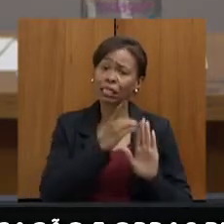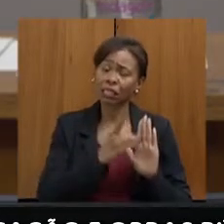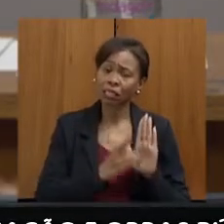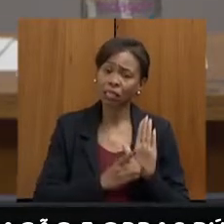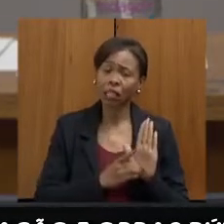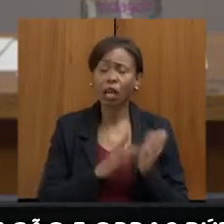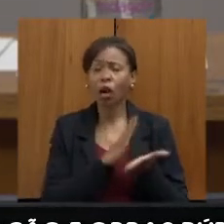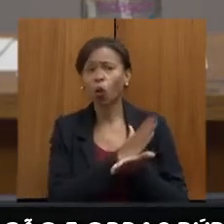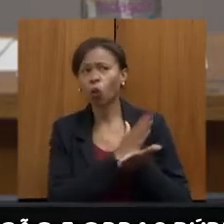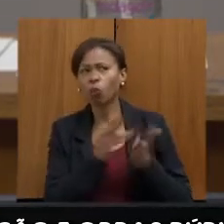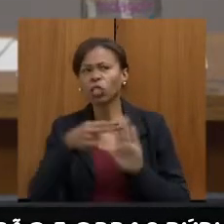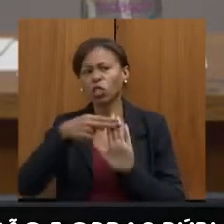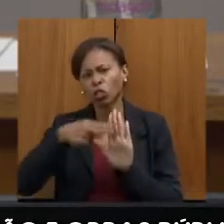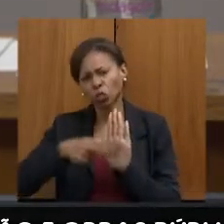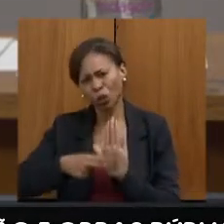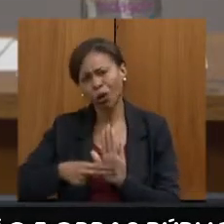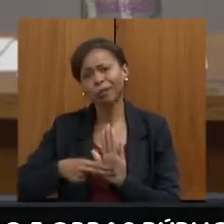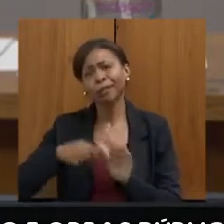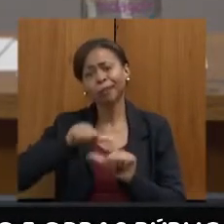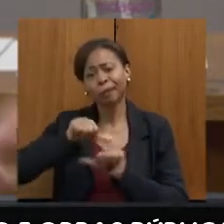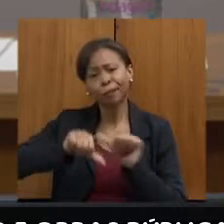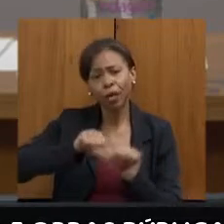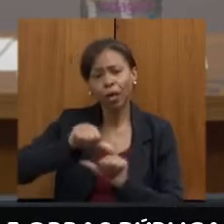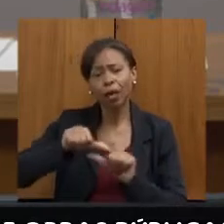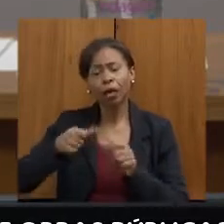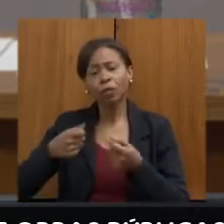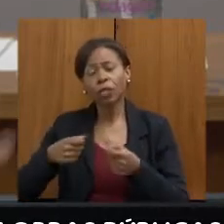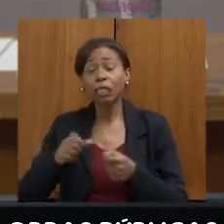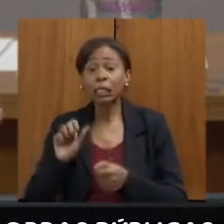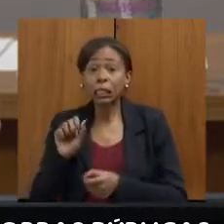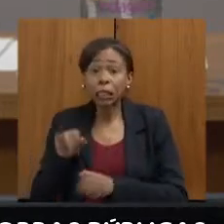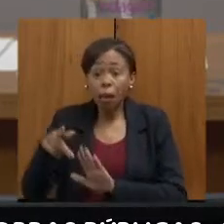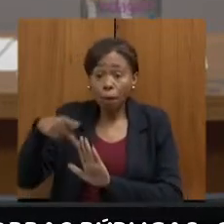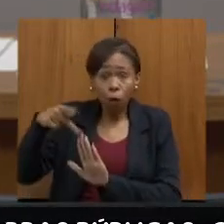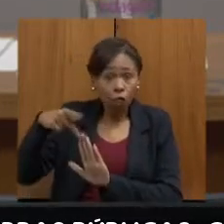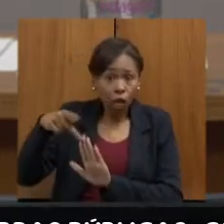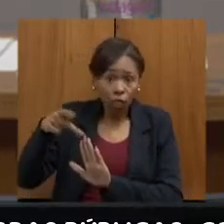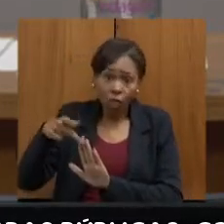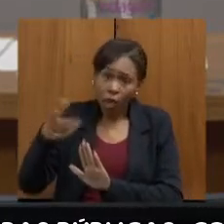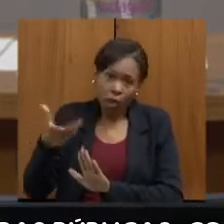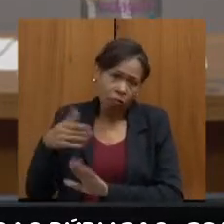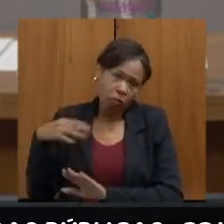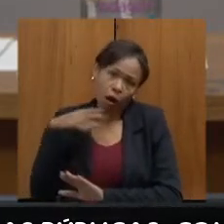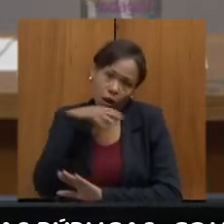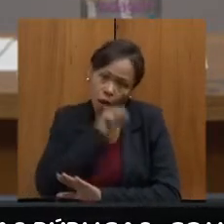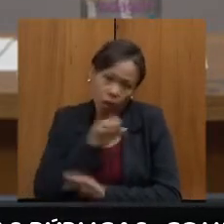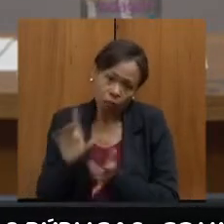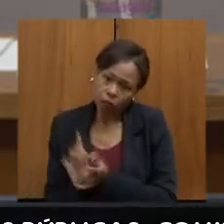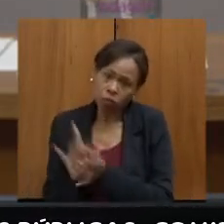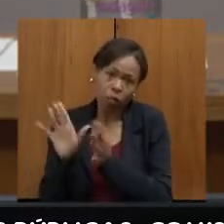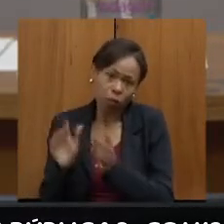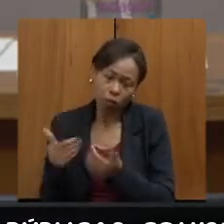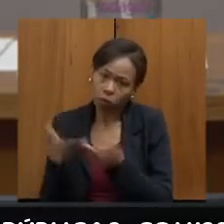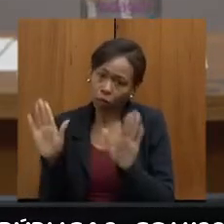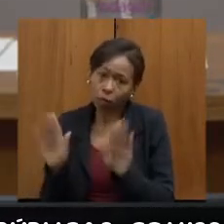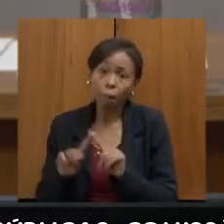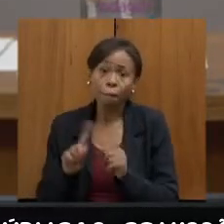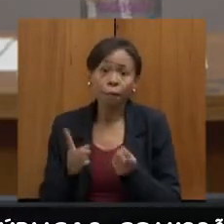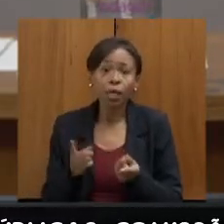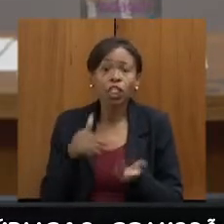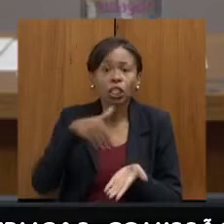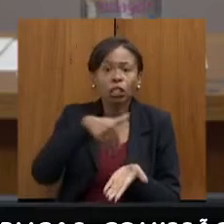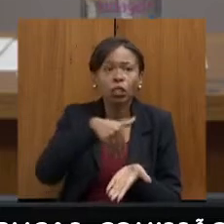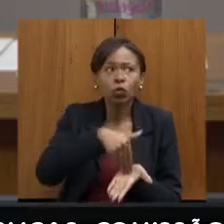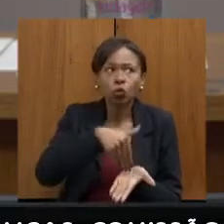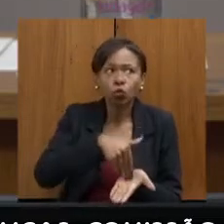que estavam via decreto Então esse tinha que alterar se for só a portaria possível antes já teria tido condição de soltar mas hoje ele tá na